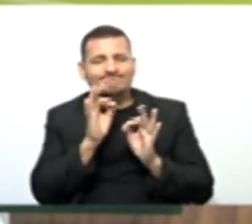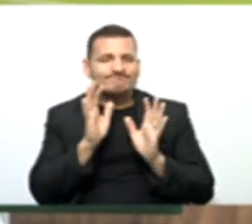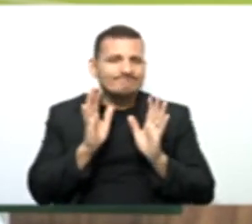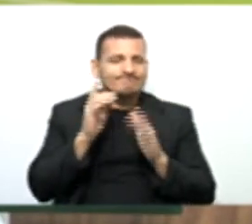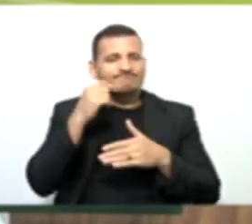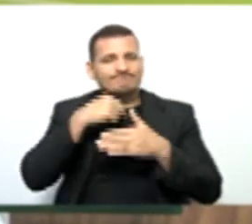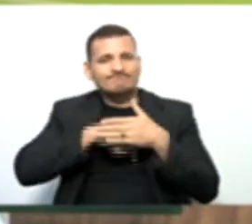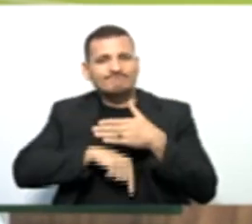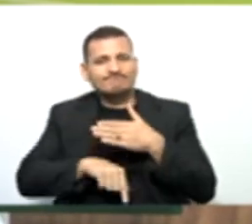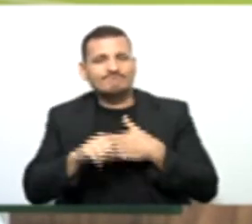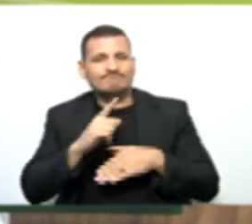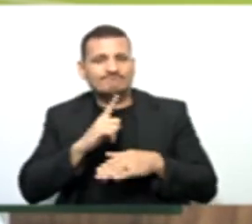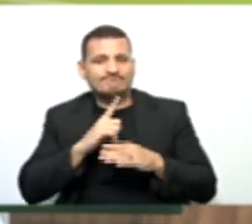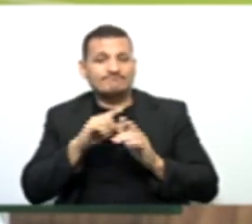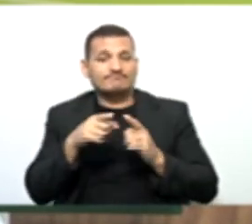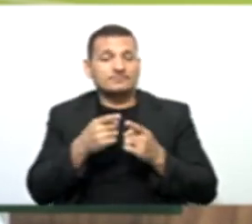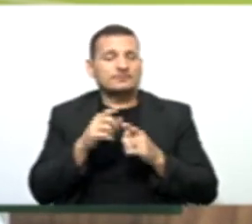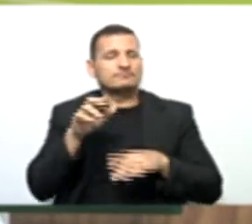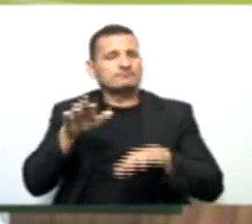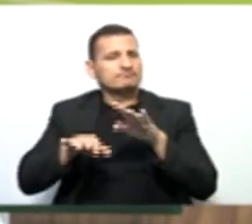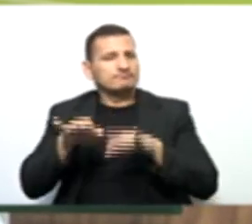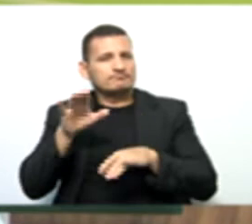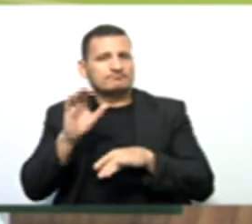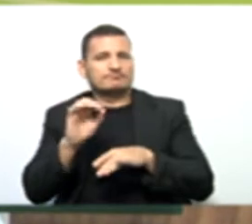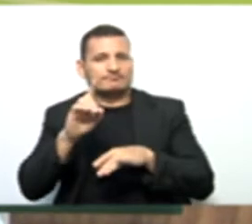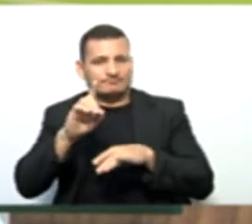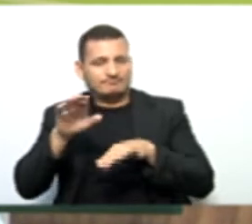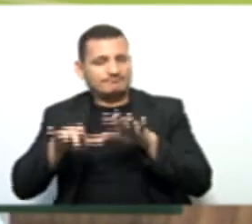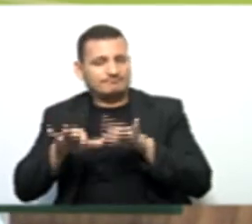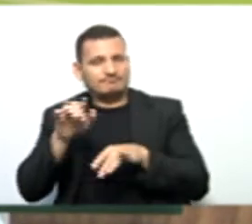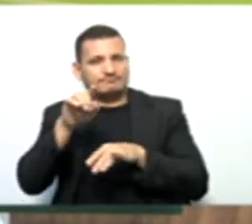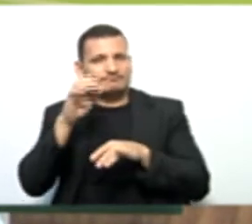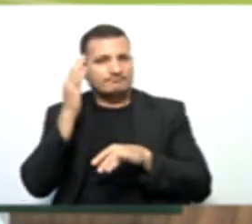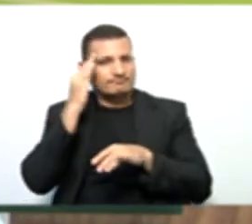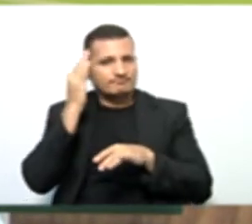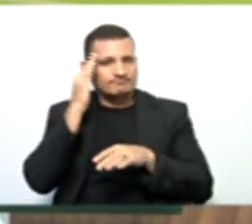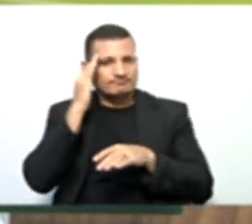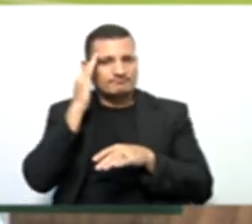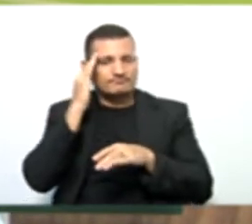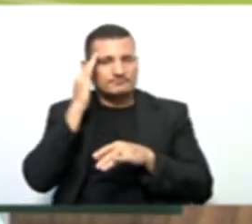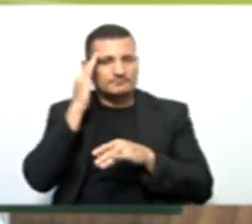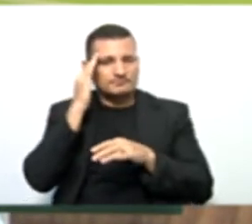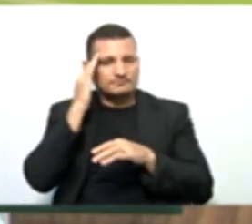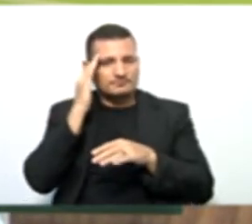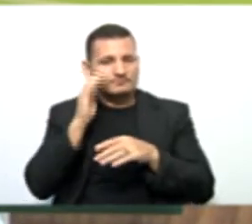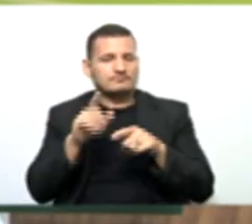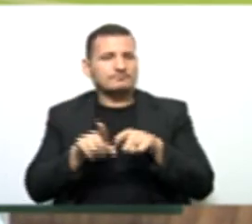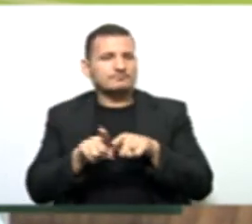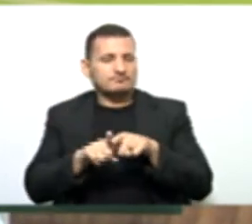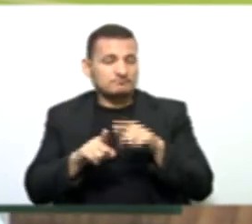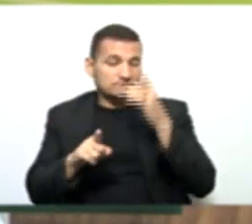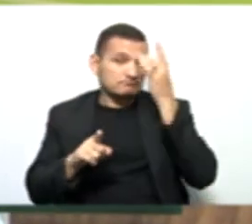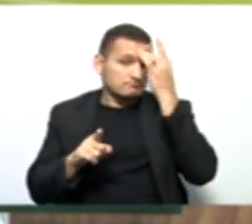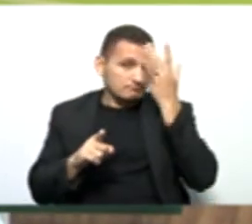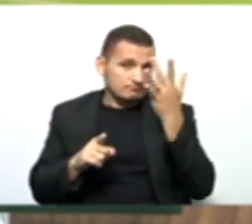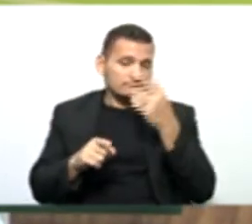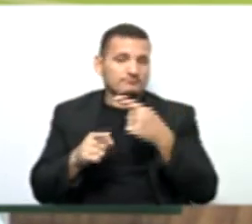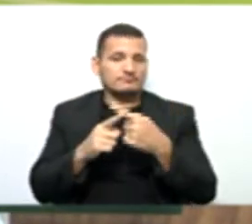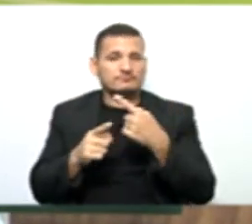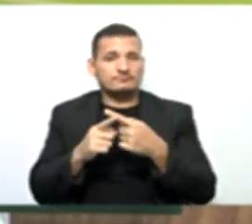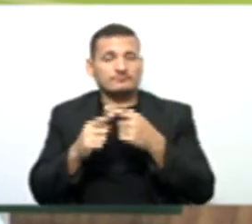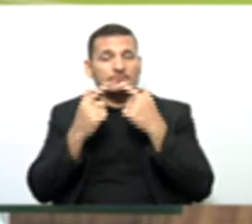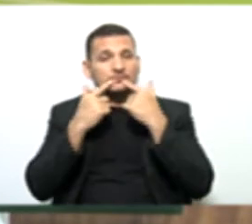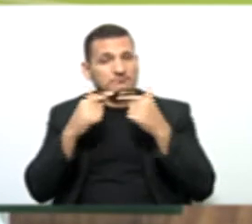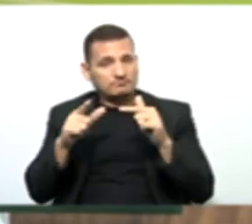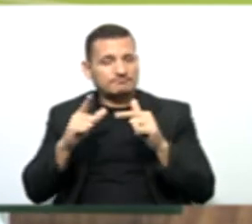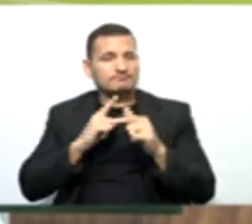subjetivo, assim, mas quando chegar no código vocês vão entender. E também é fácil, porque nossa linguagem